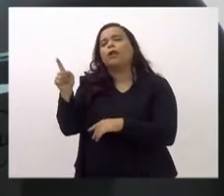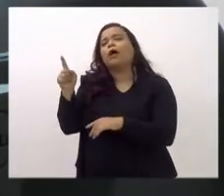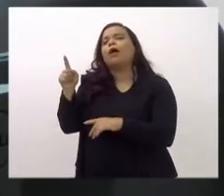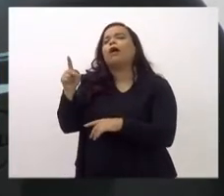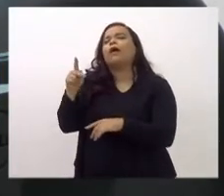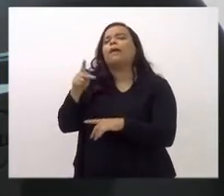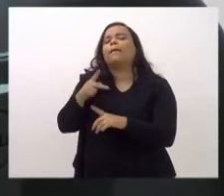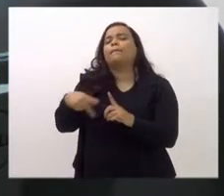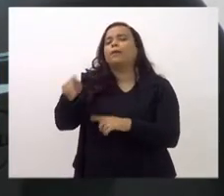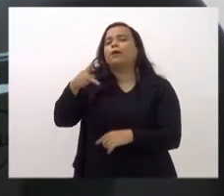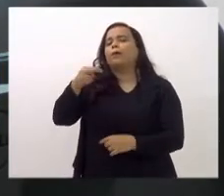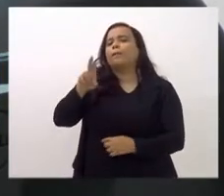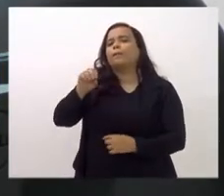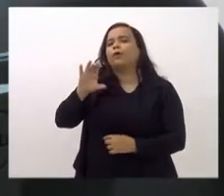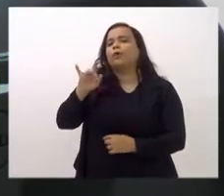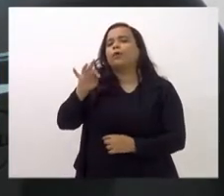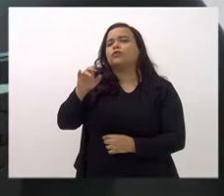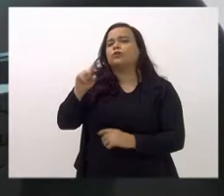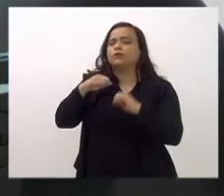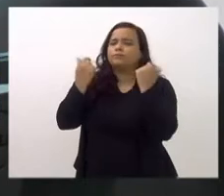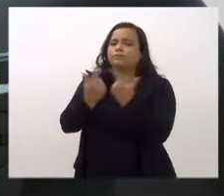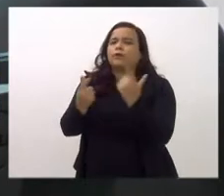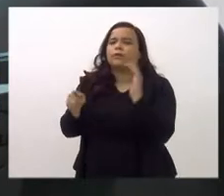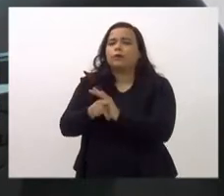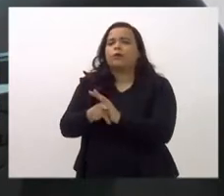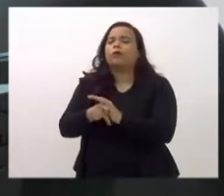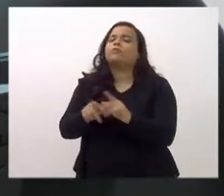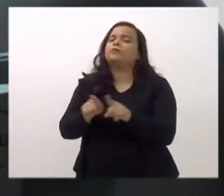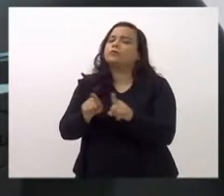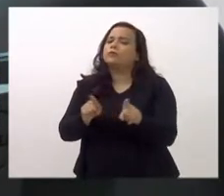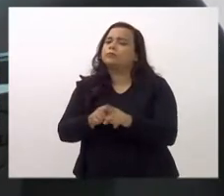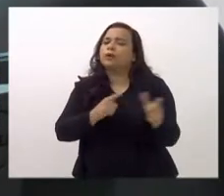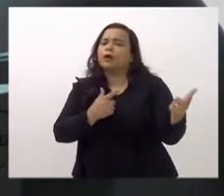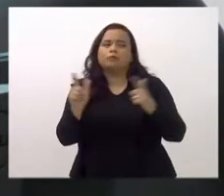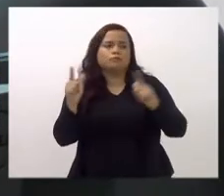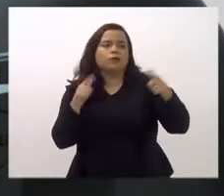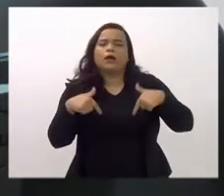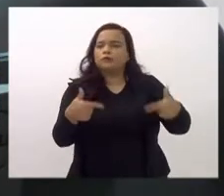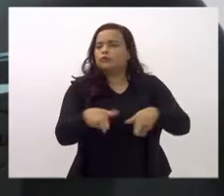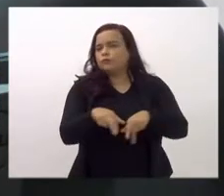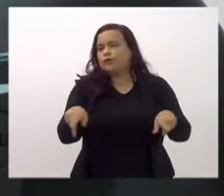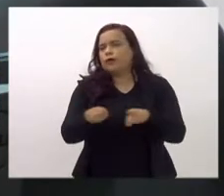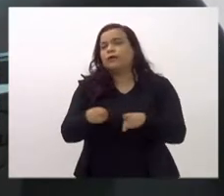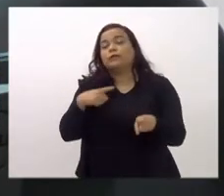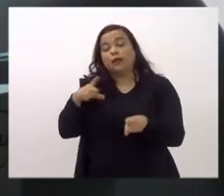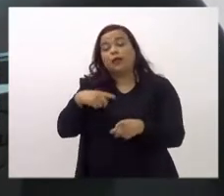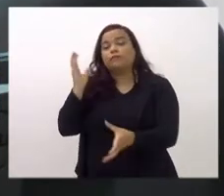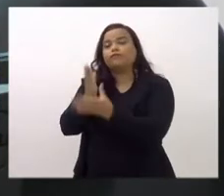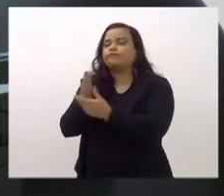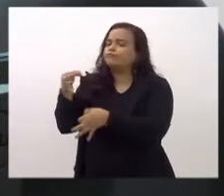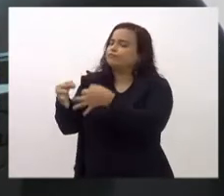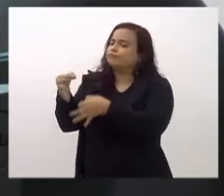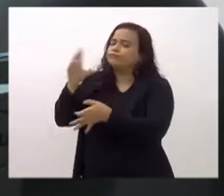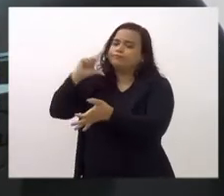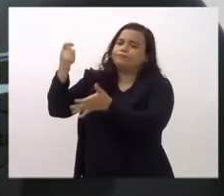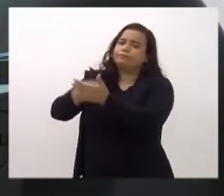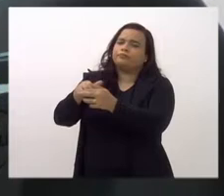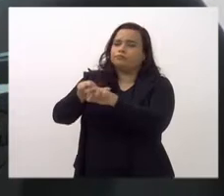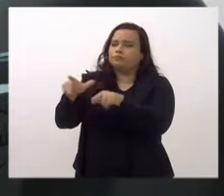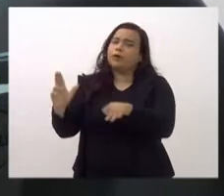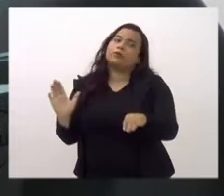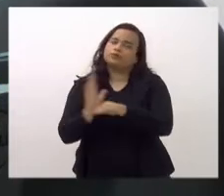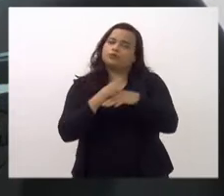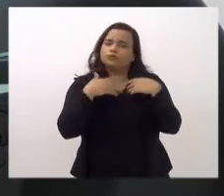Legislativa e que outros atores institucionais vinham buscando. Tivemos decisões judiciais favoráveis a